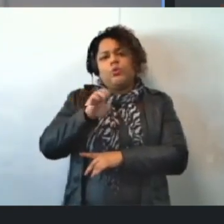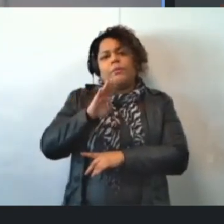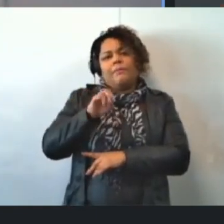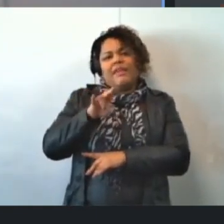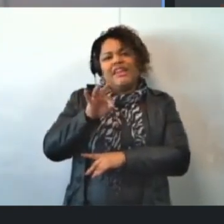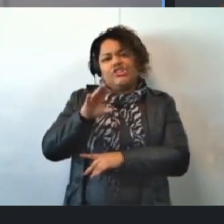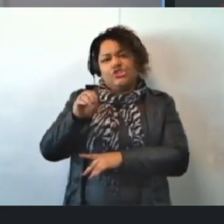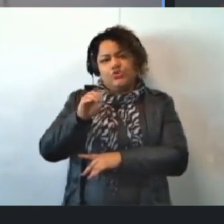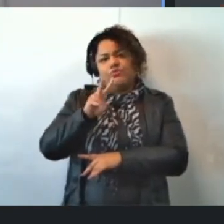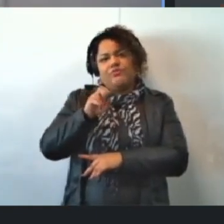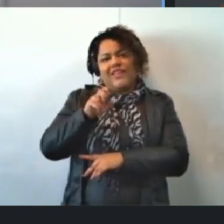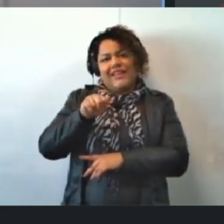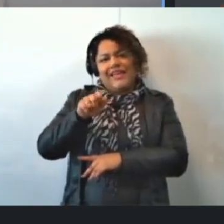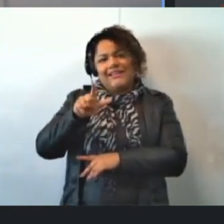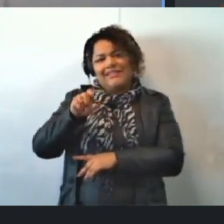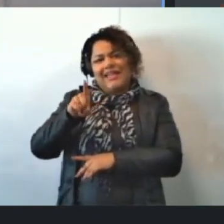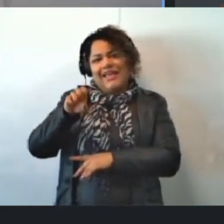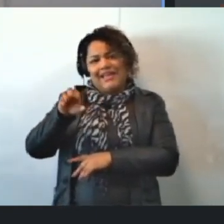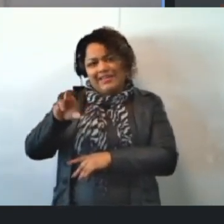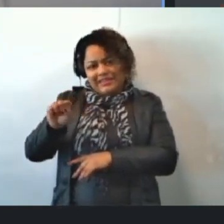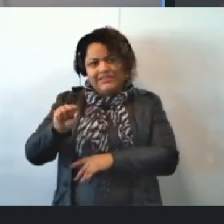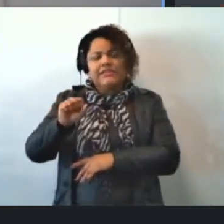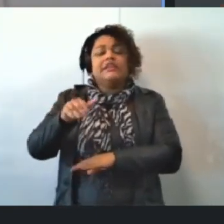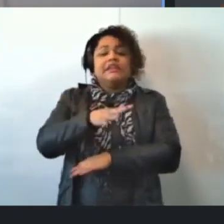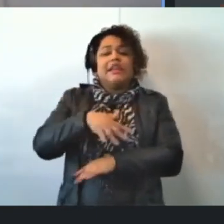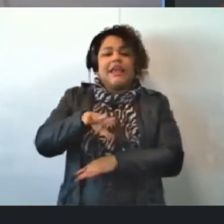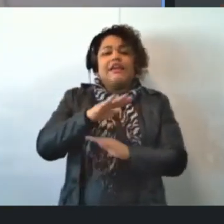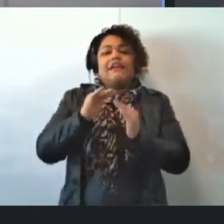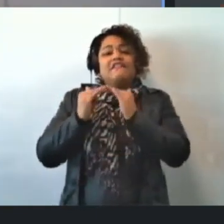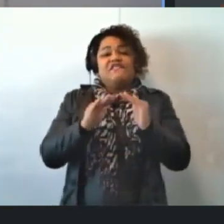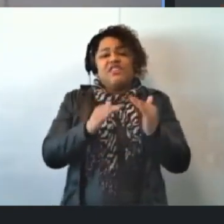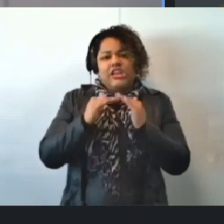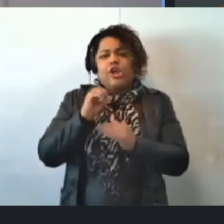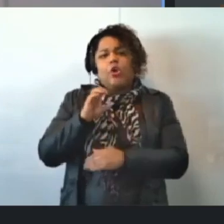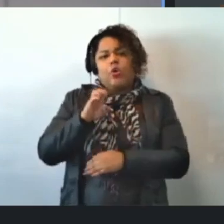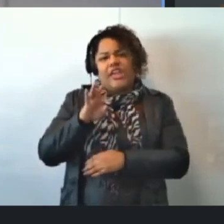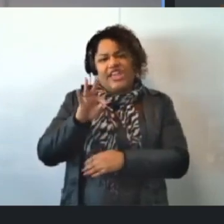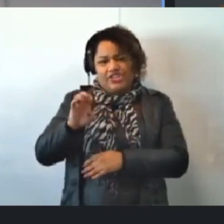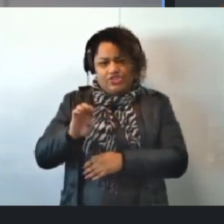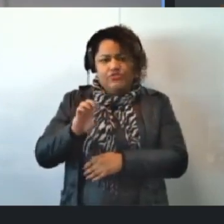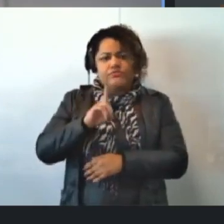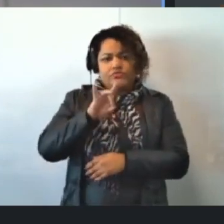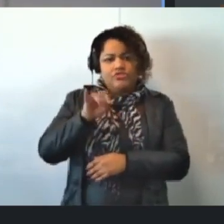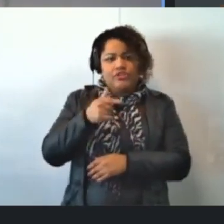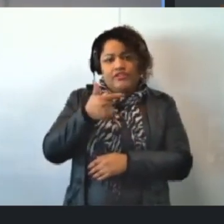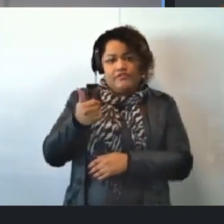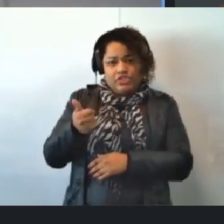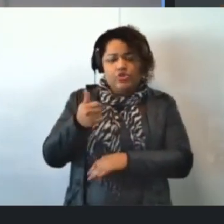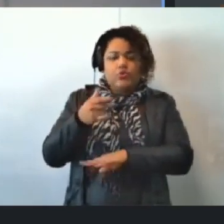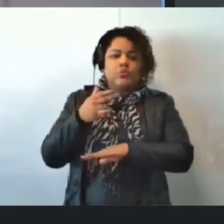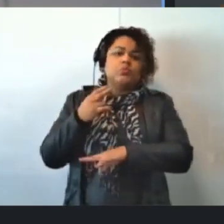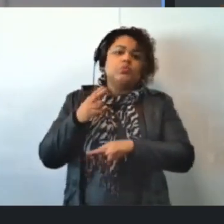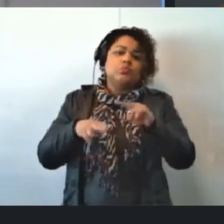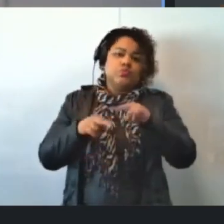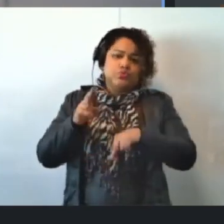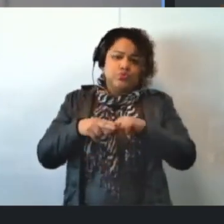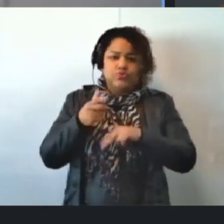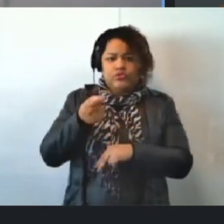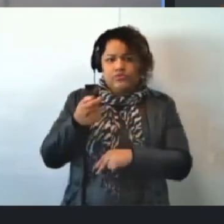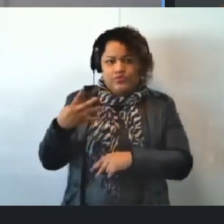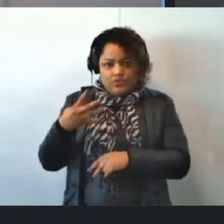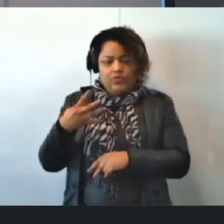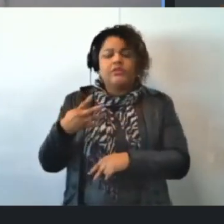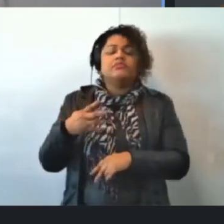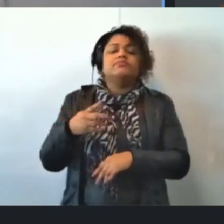Dia 28 de junho de 2024, às 9 horas e 30 minutos. O ponto de encontro é na Avenida Governador